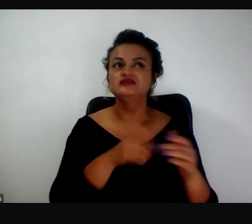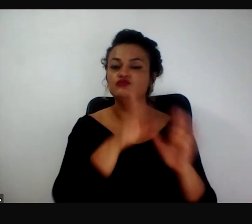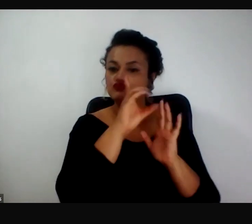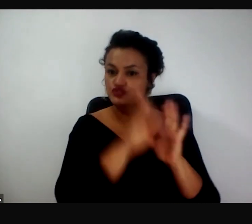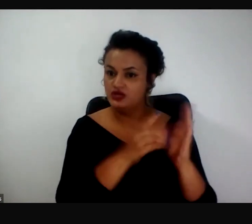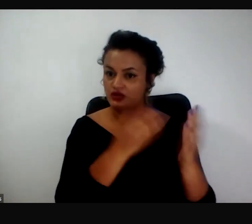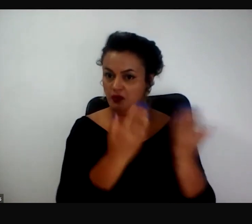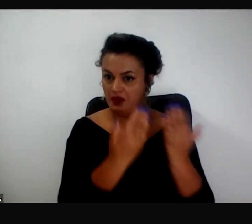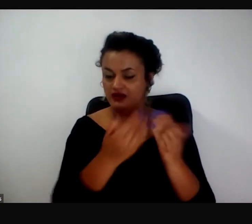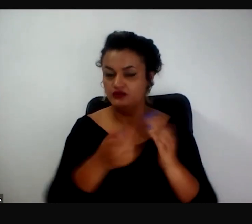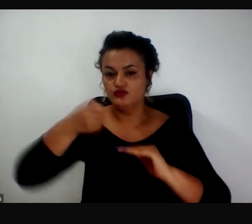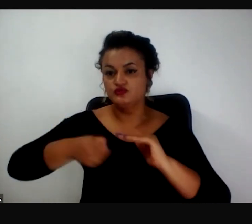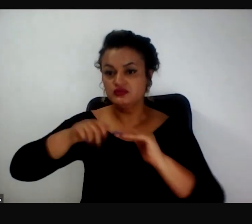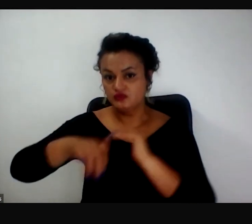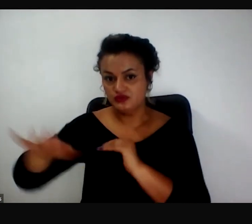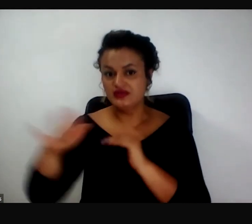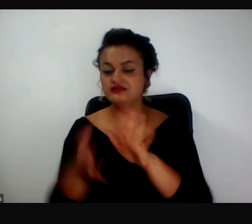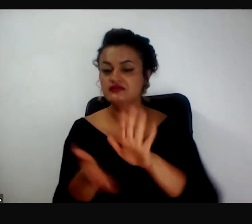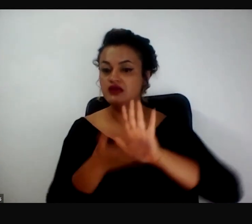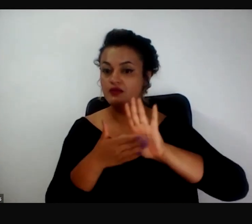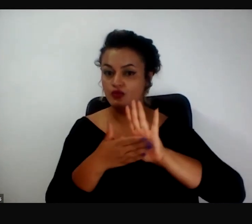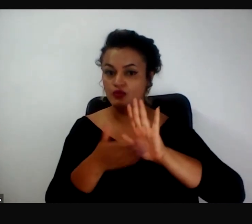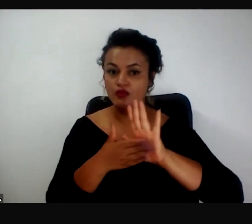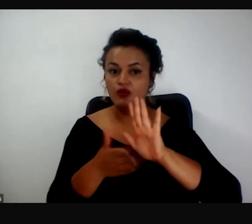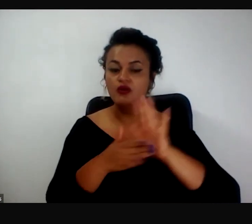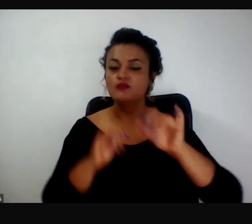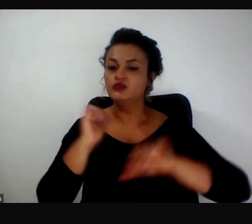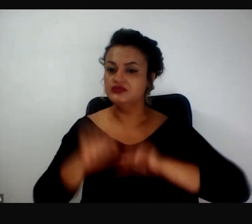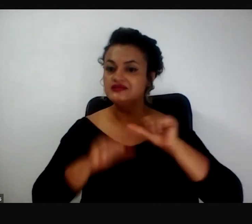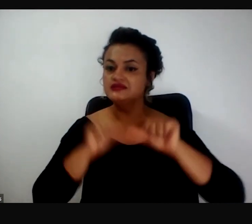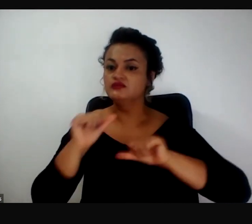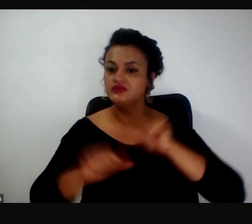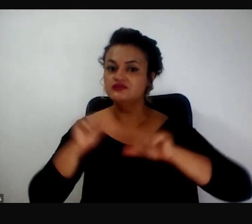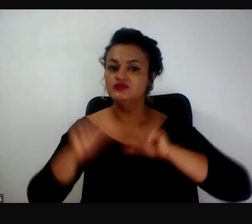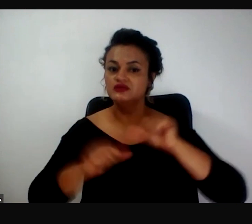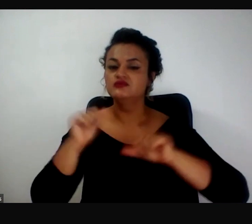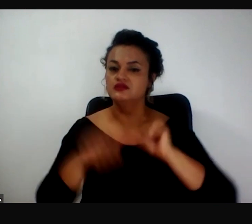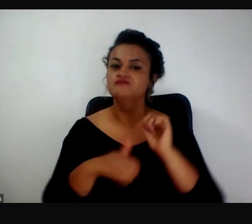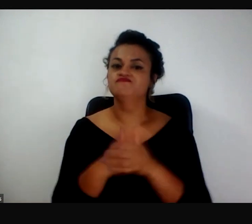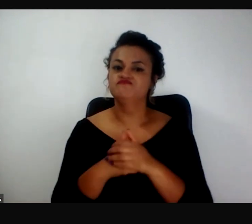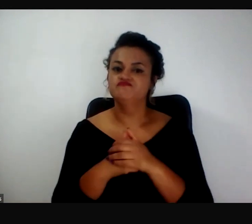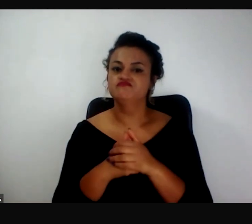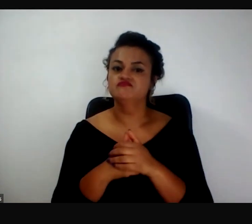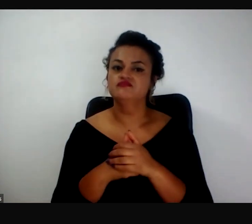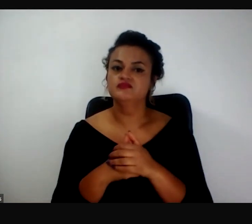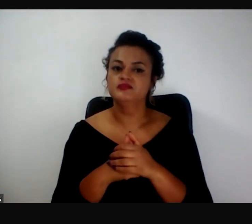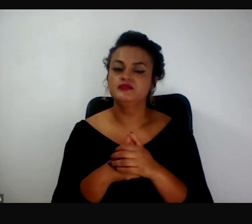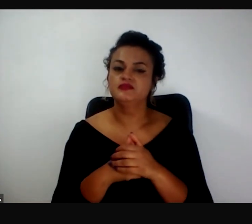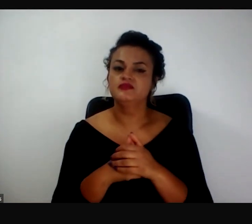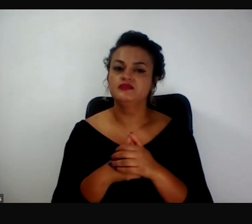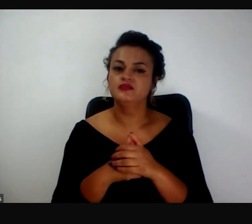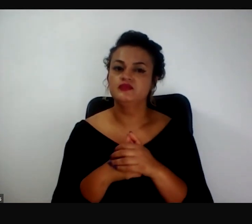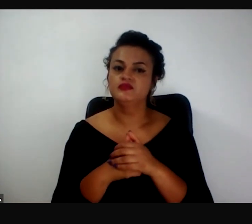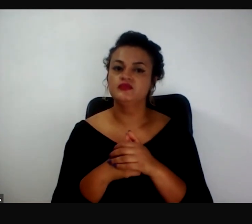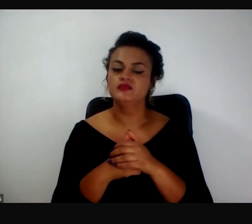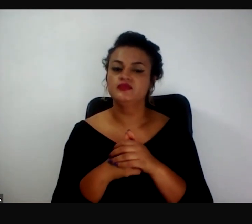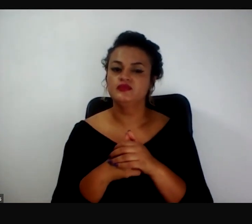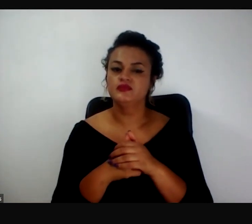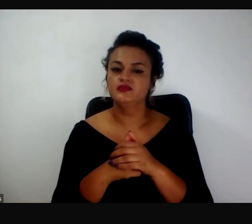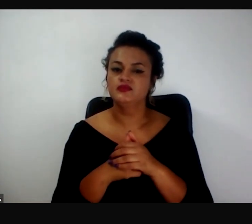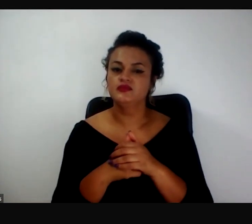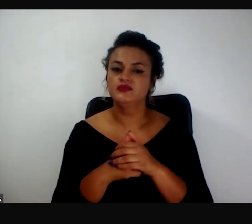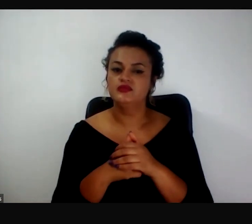como pontos para propor reformas normativas, reformas legislativas, nada mais.